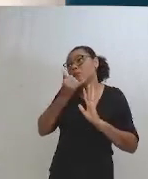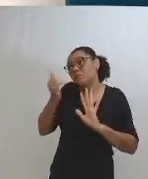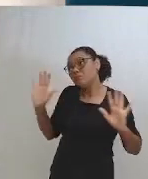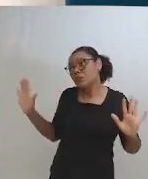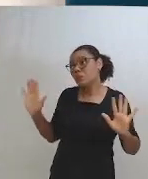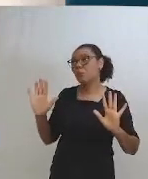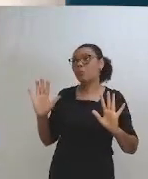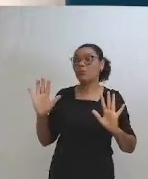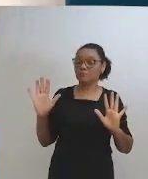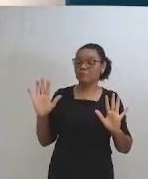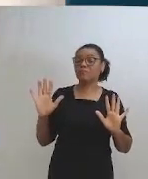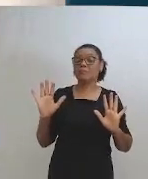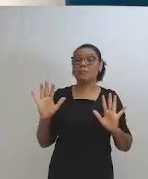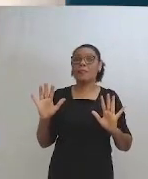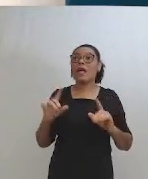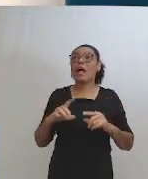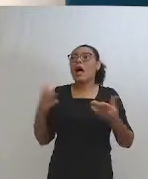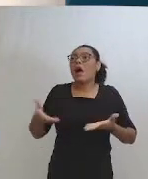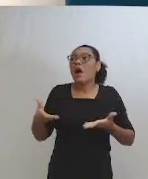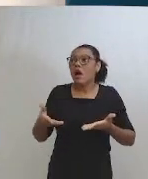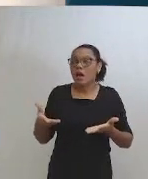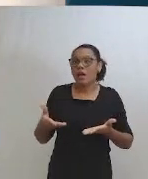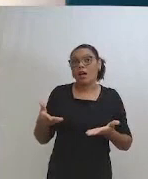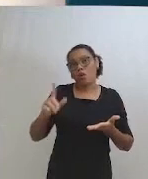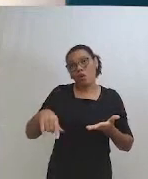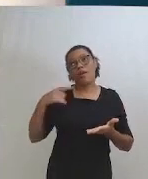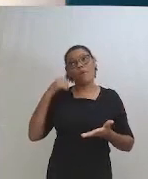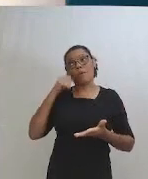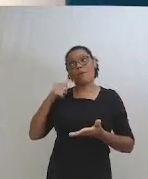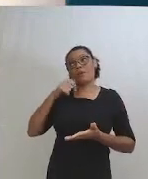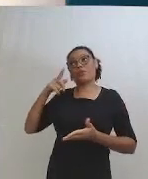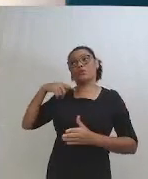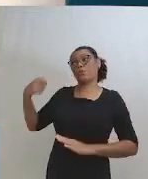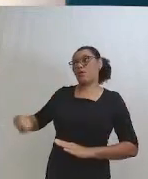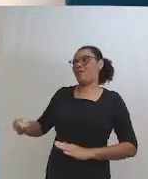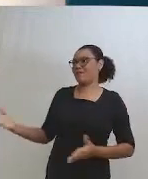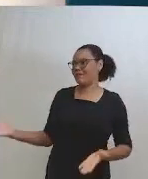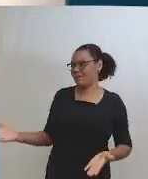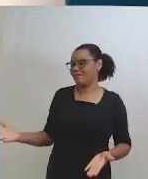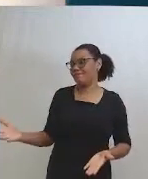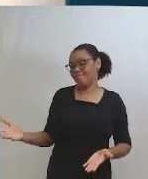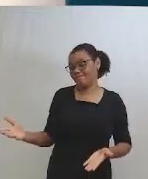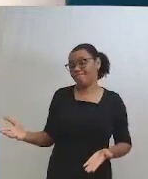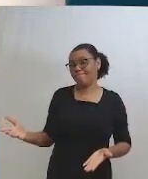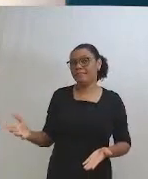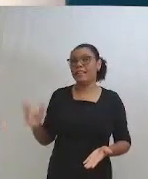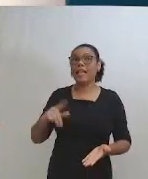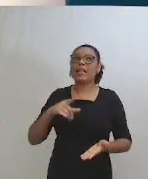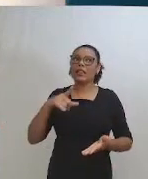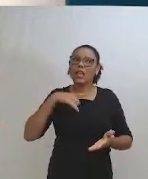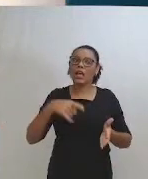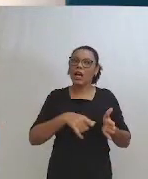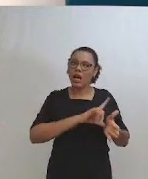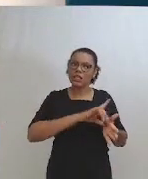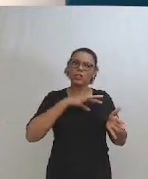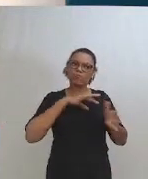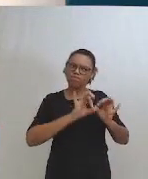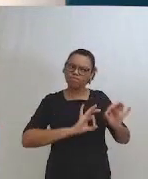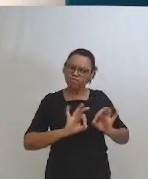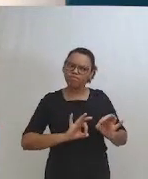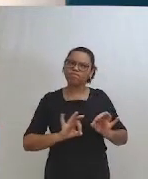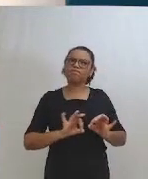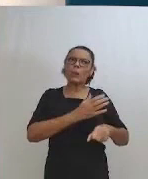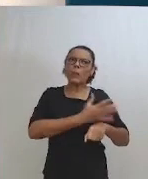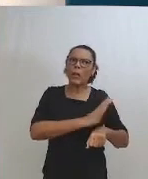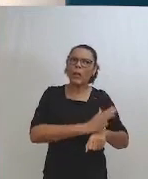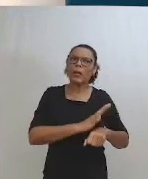vamos relevar aqui. Agora, eu estou tratando de um juiz. Ou seja, ele tem todo um preparo. Agora, ele então, mas Vossa Excelência... O que eu quero? Eu quero